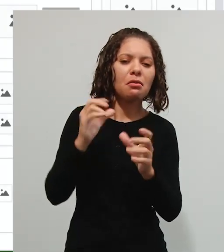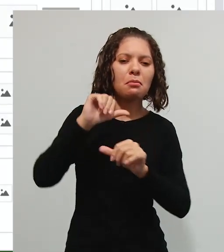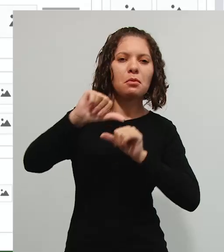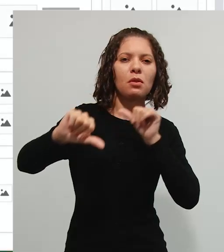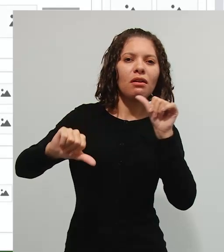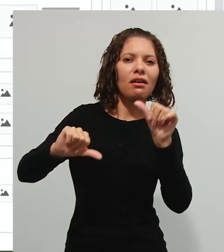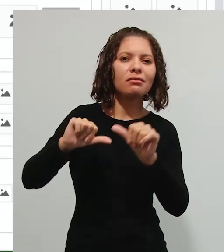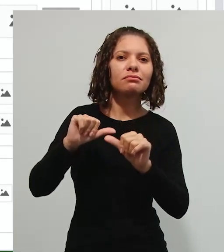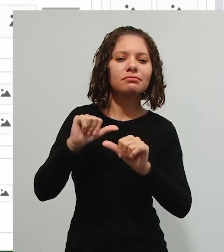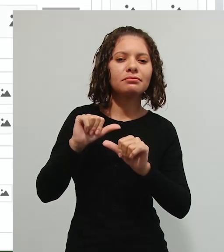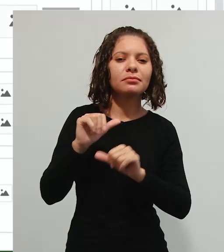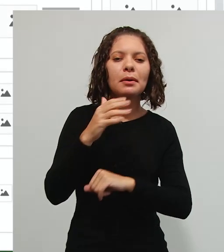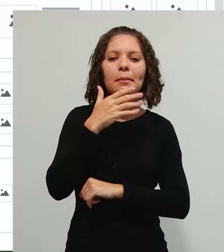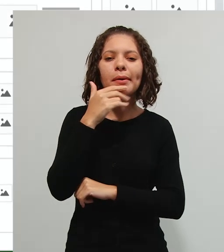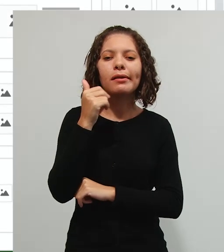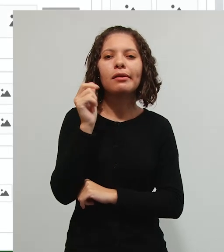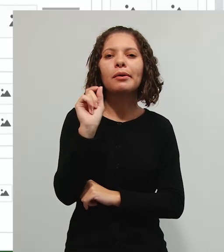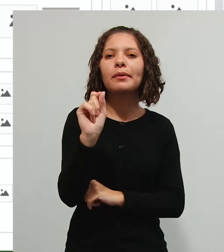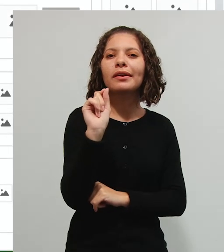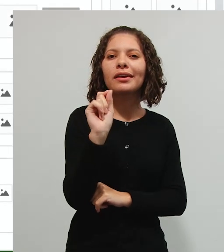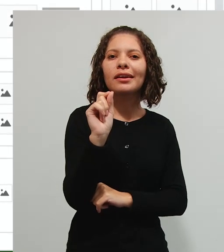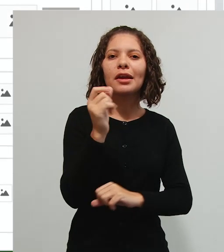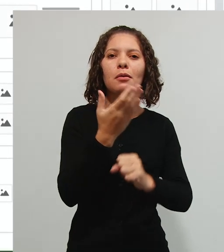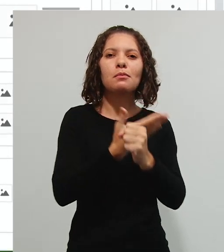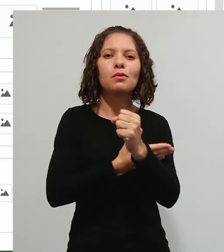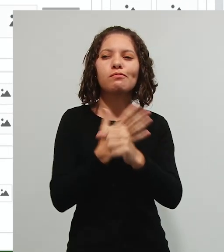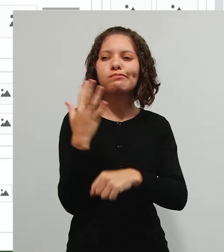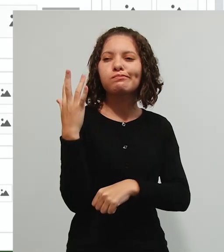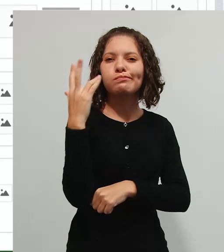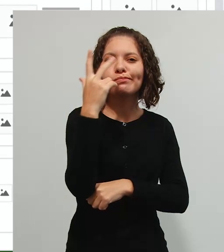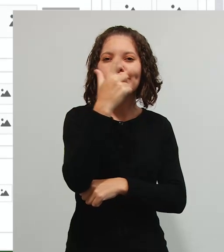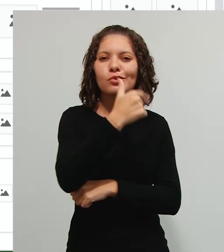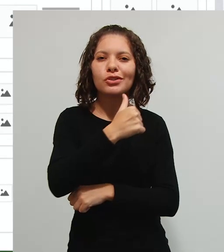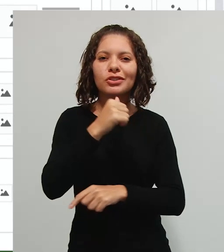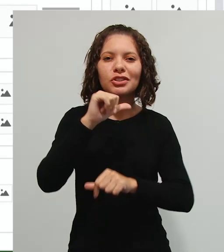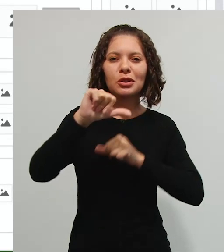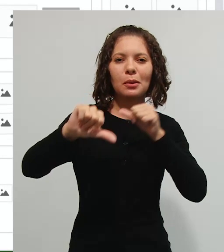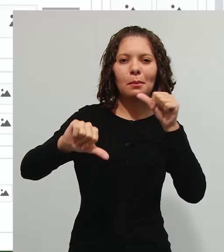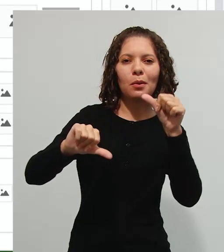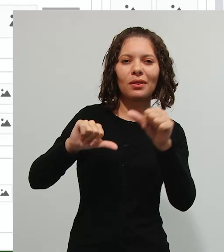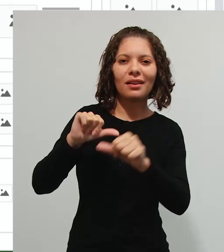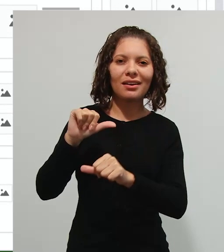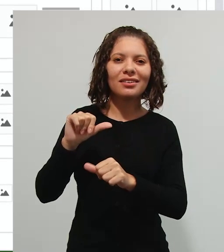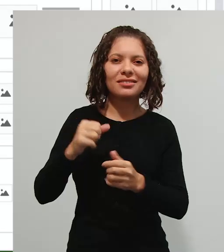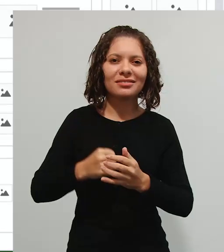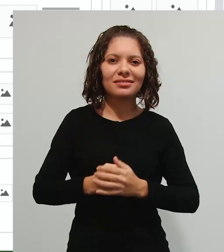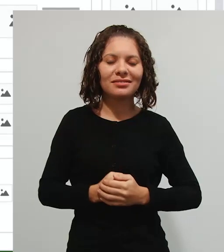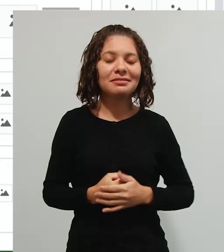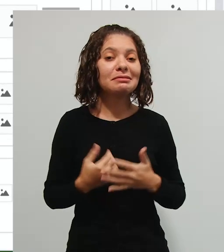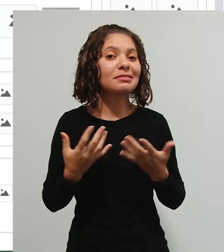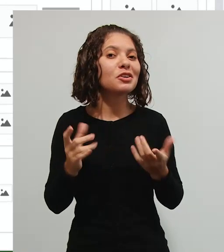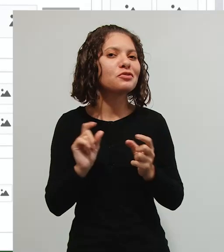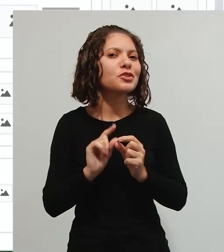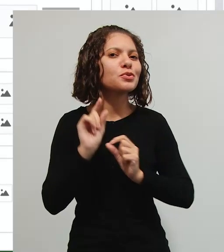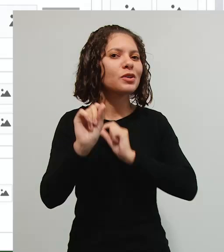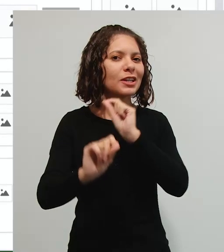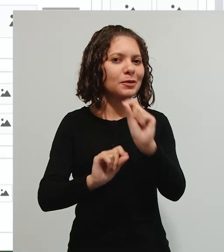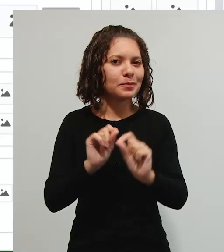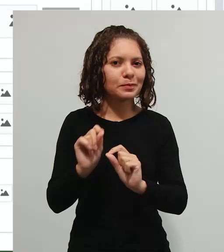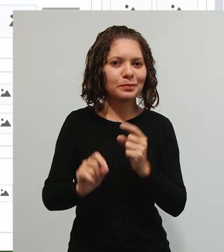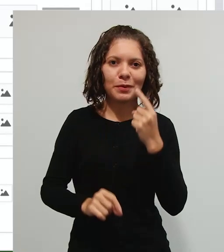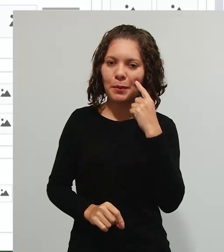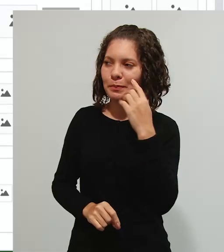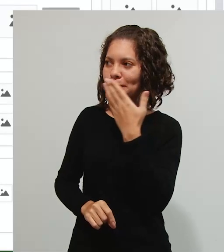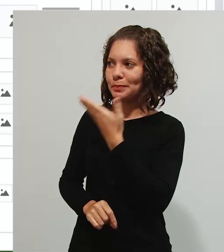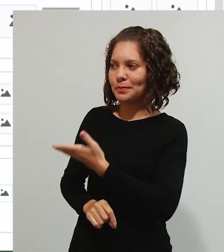o meu portfólio bem mais bonitinho, mais criativo. Então eu vou selecionar o texto,